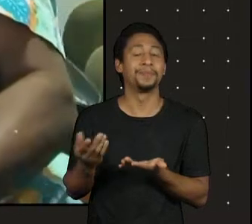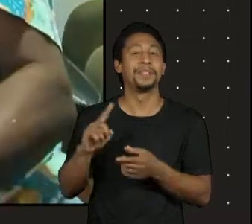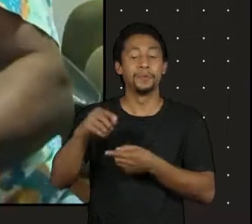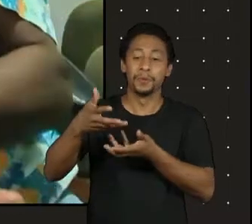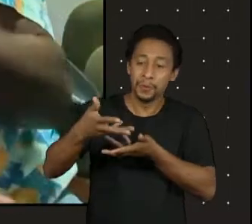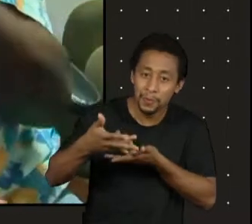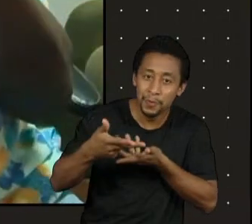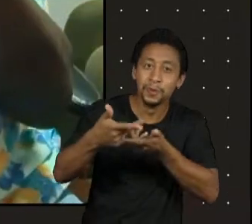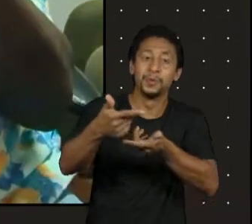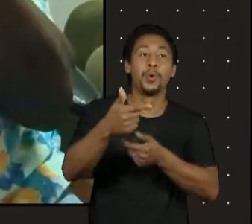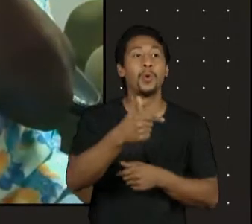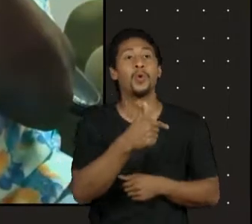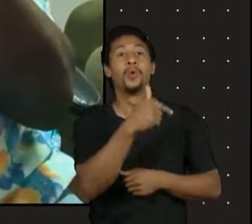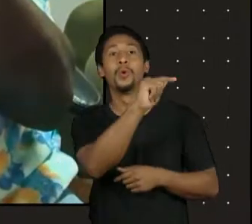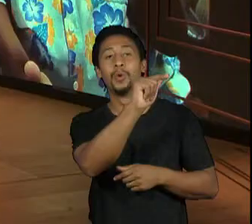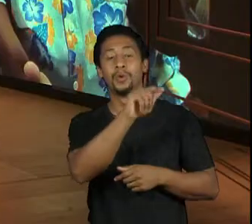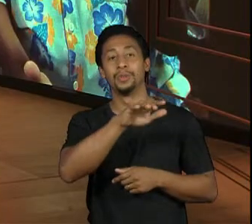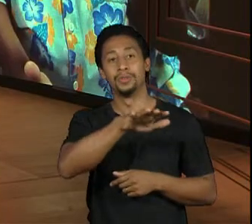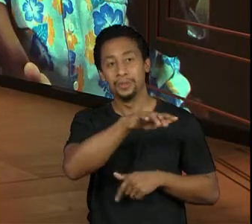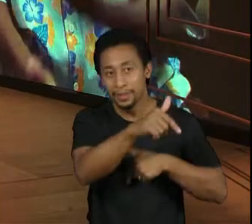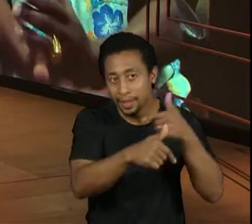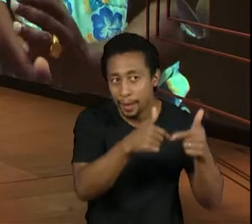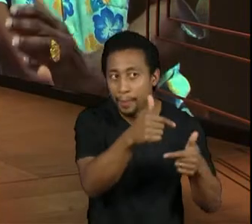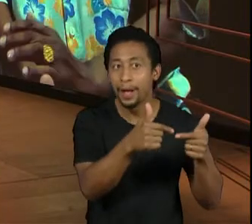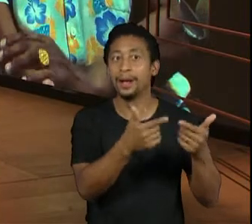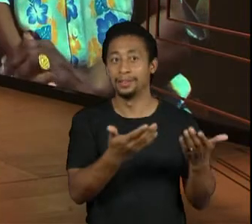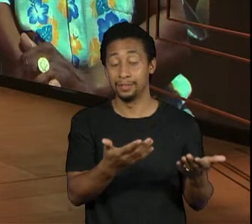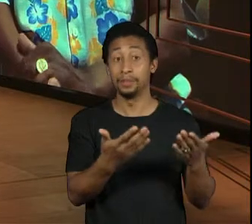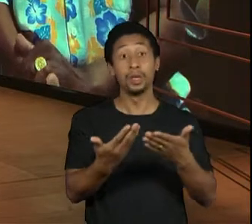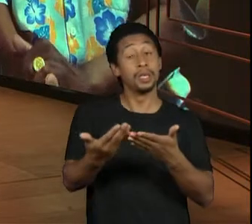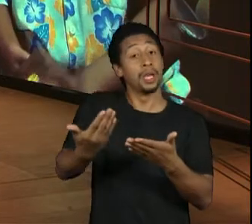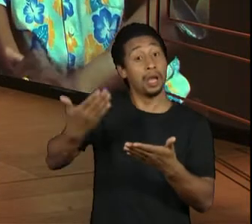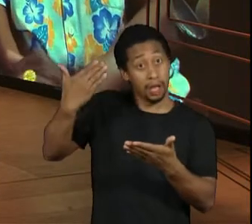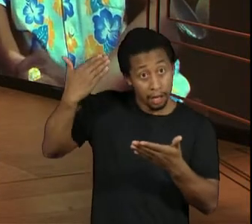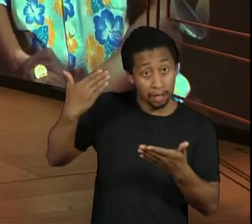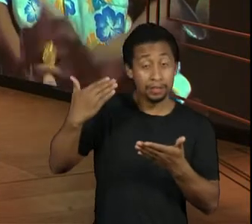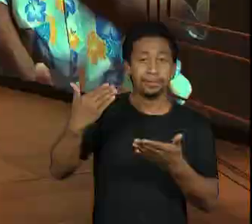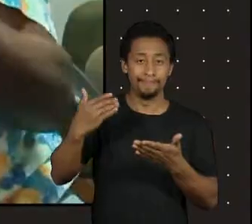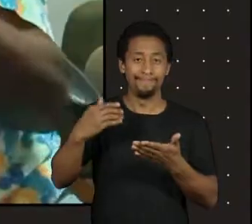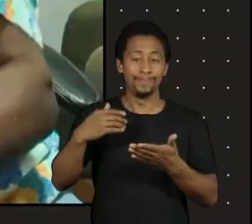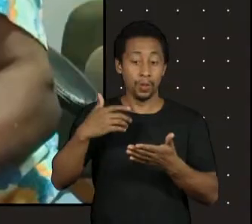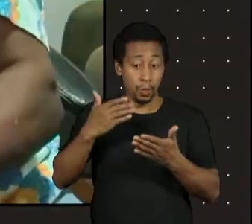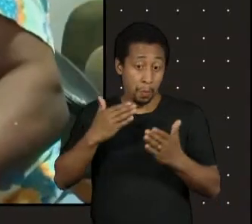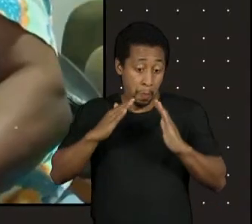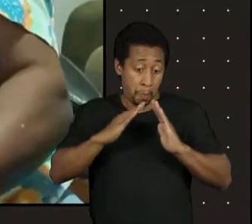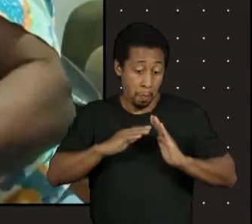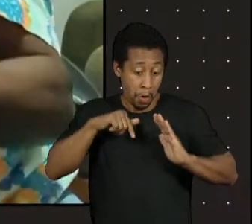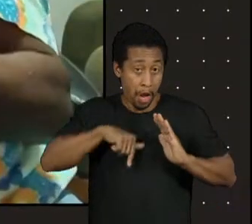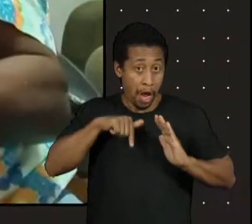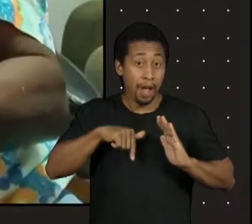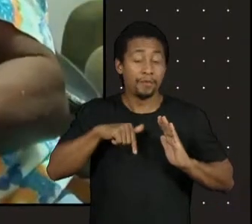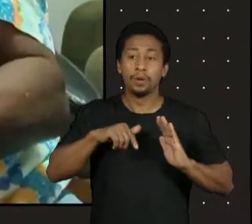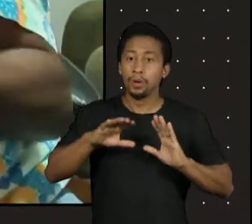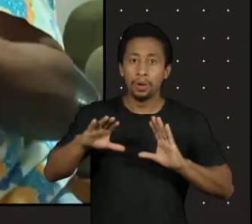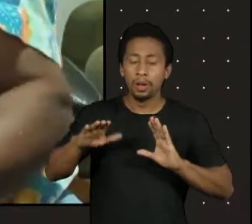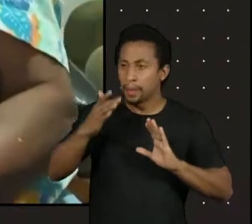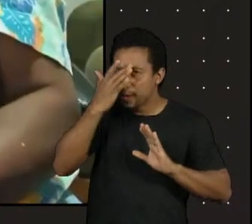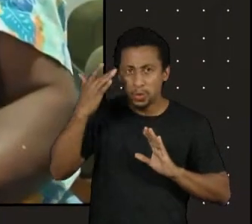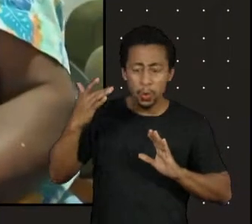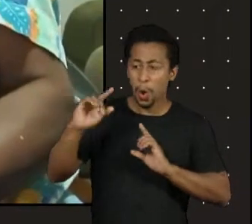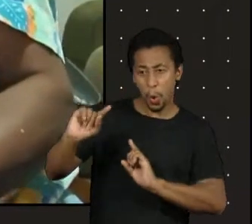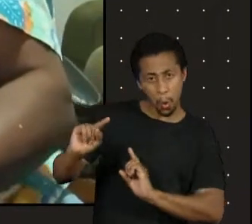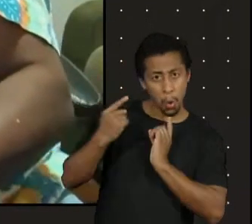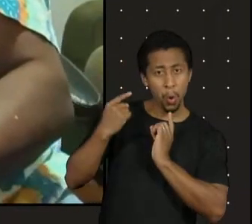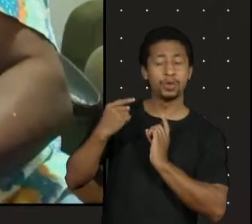grande quando me expulsaram na época do país. Eles disseram que eu estava querendo impetrar